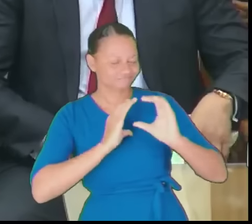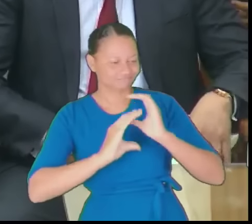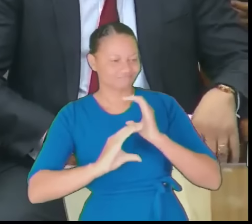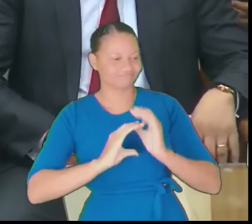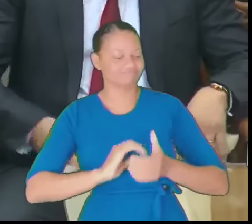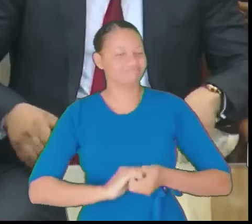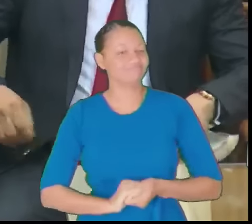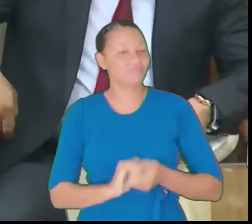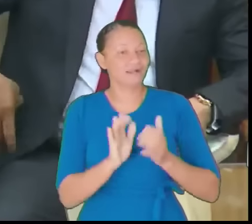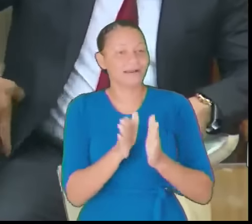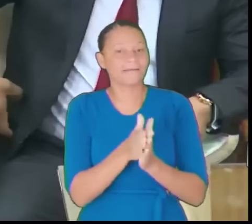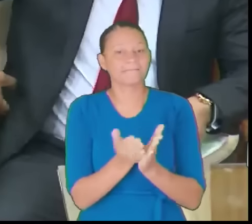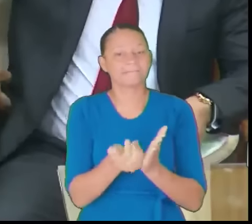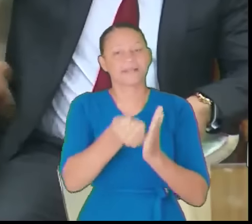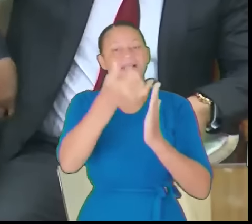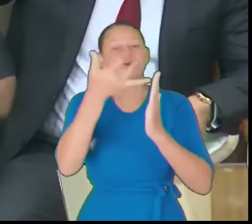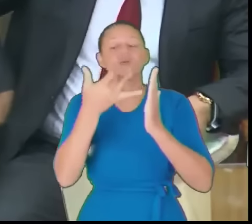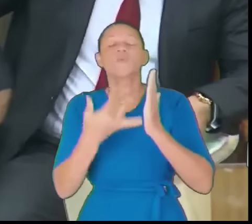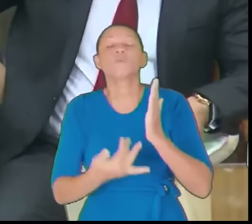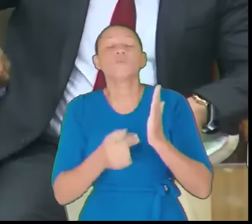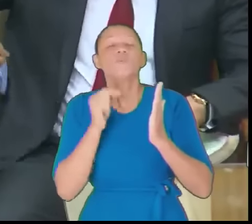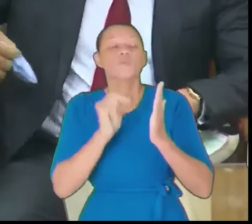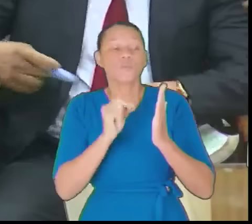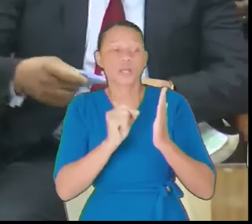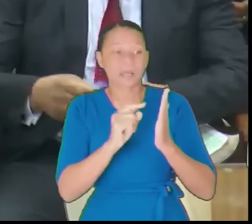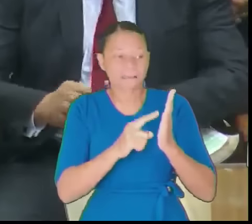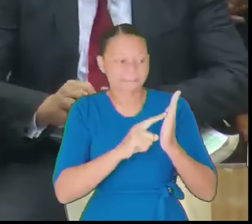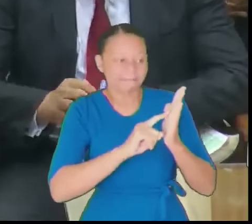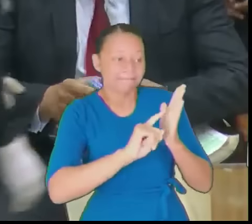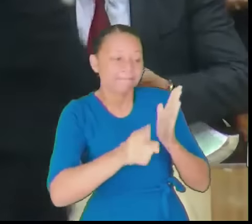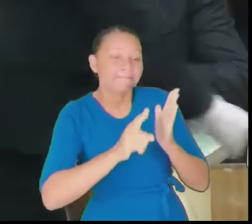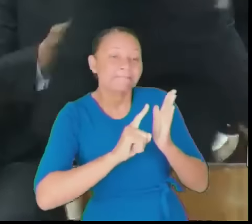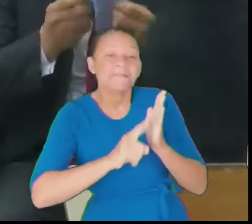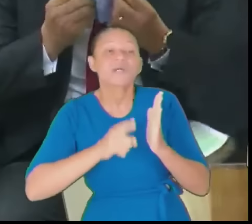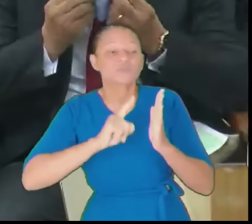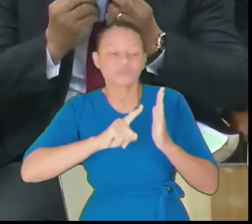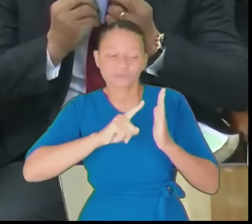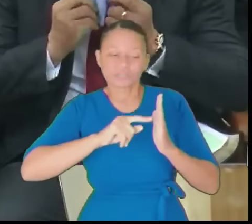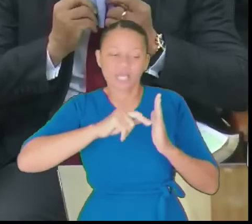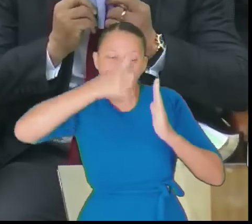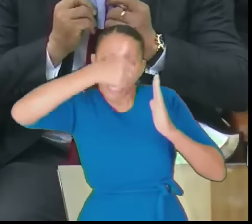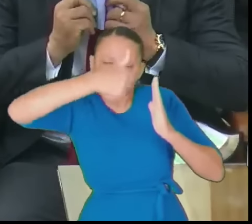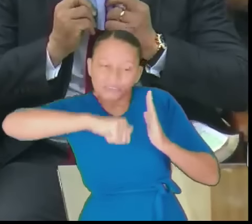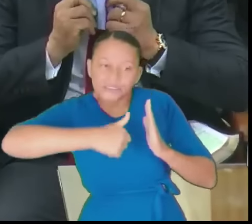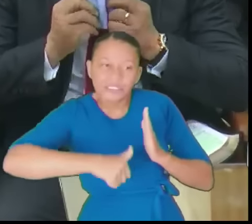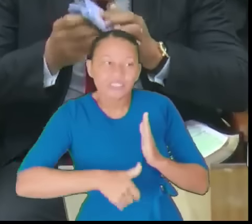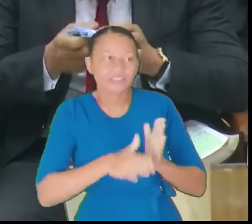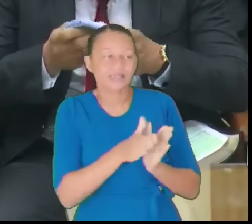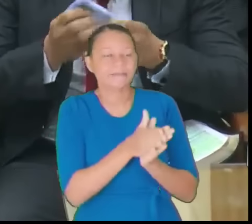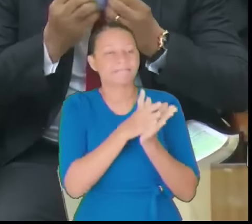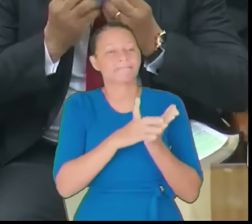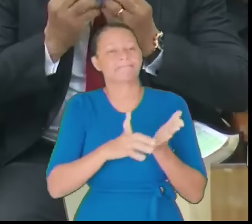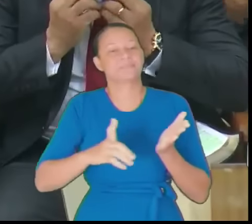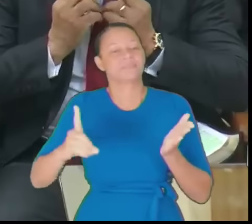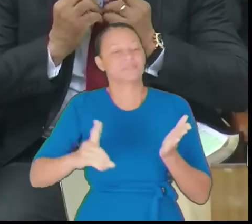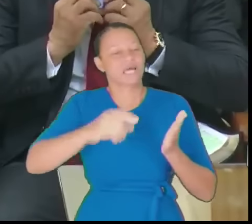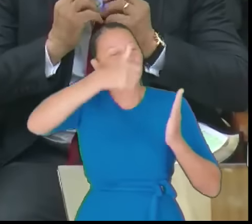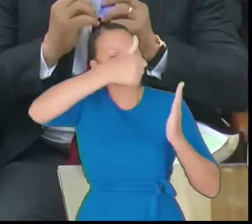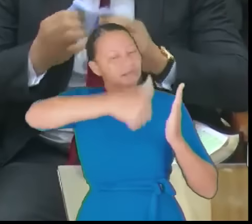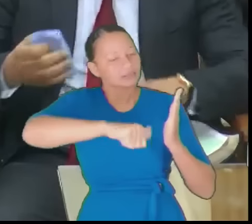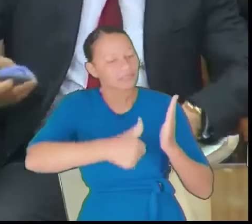A Bíblia diz: examinais as Escrituras, disse Jesus. E quando Jesus disse examinais as